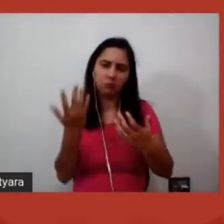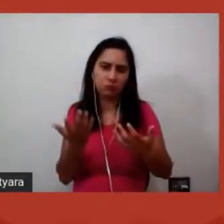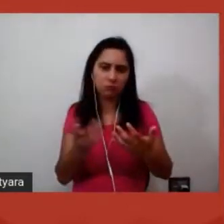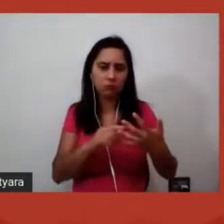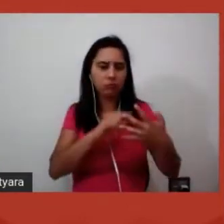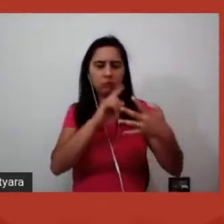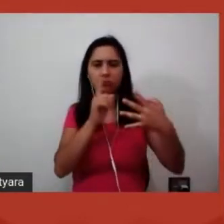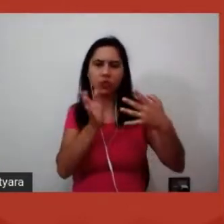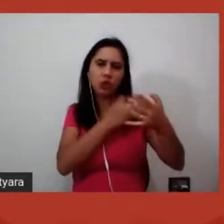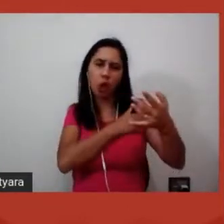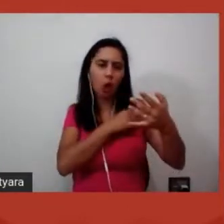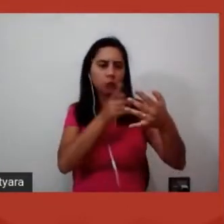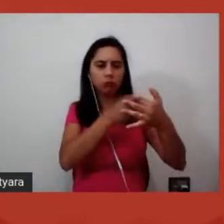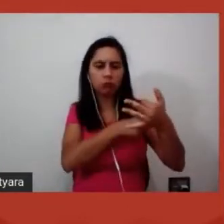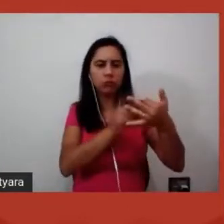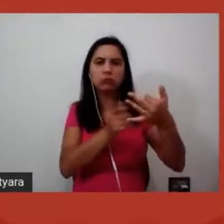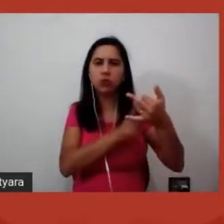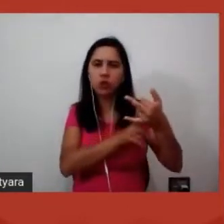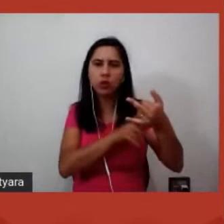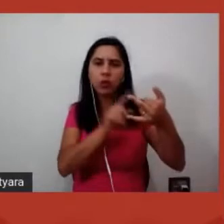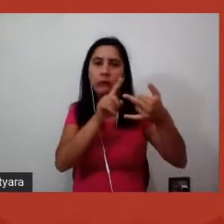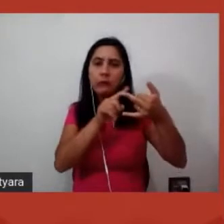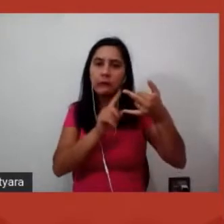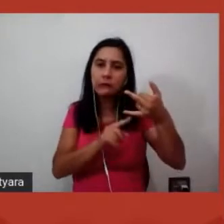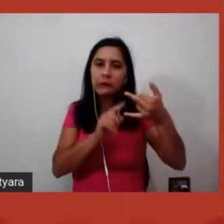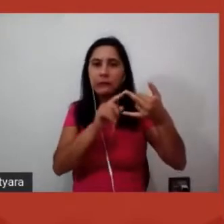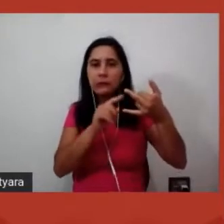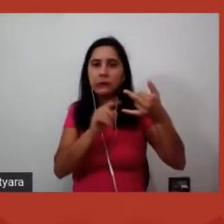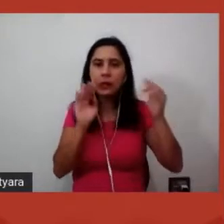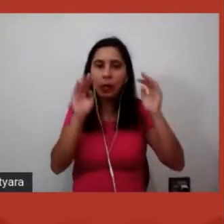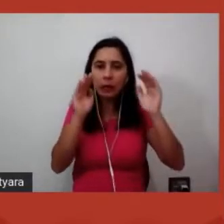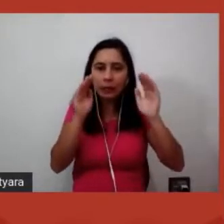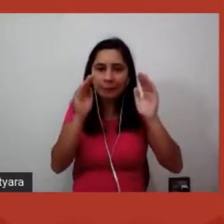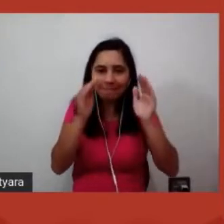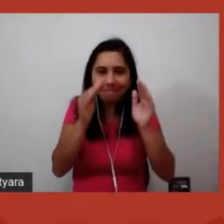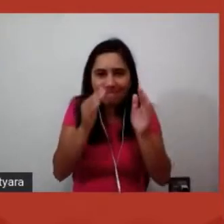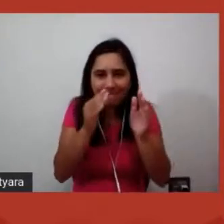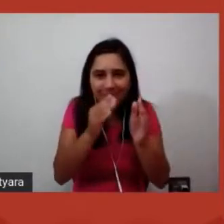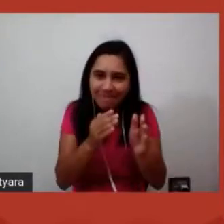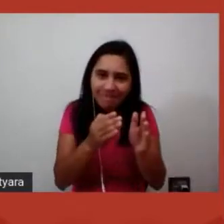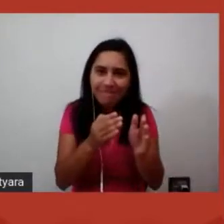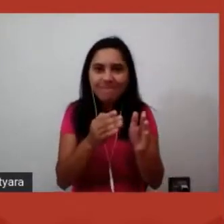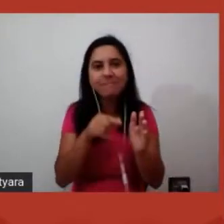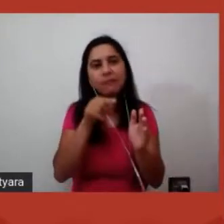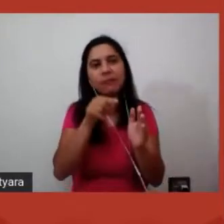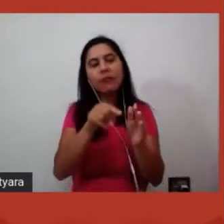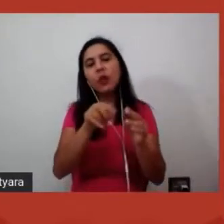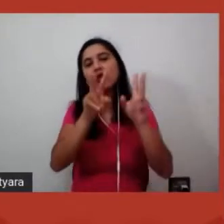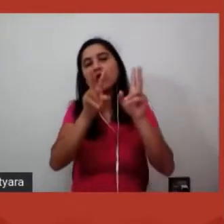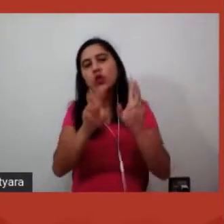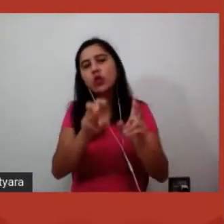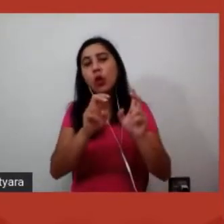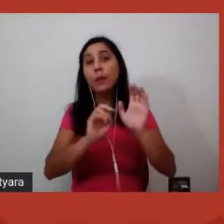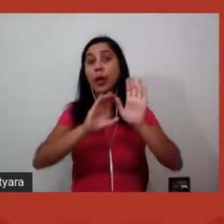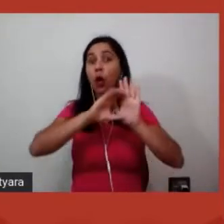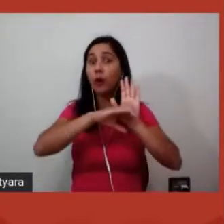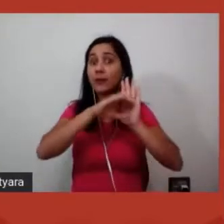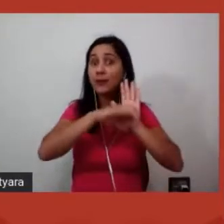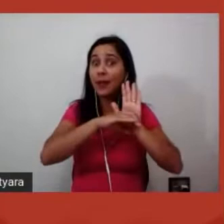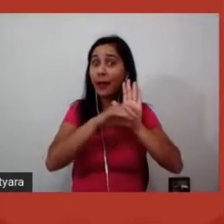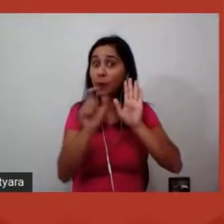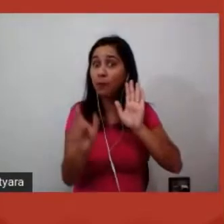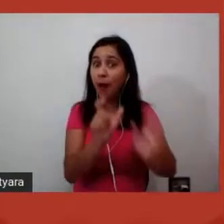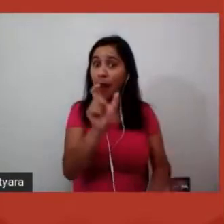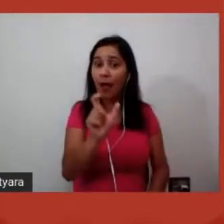e por isso que a gente acabou afunilando para a questão da concentração de líquido, né,